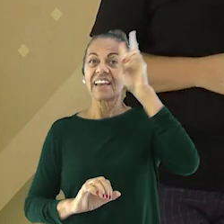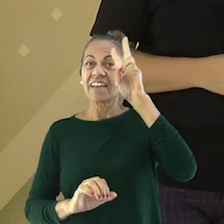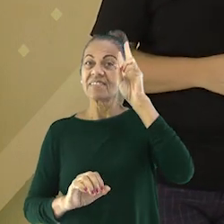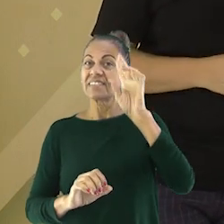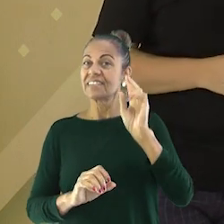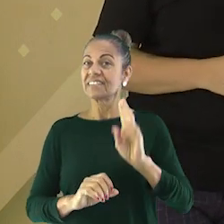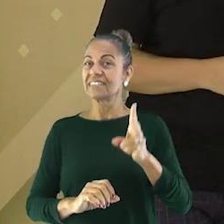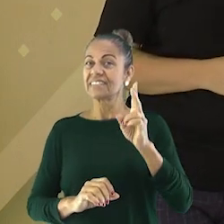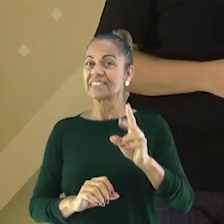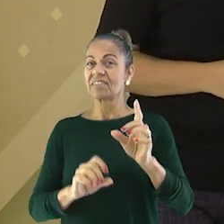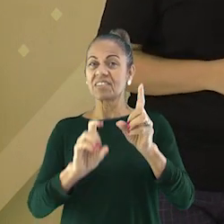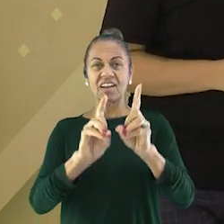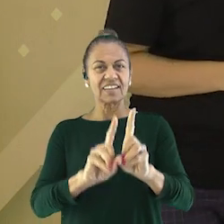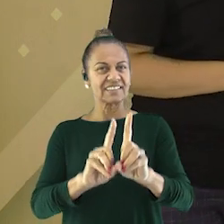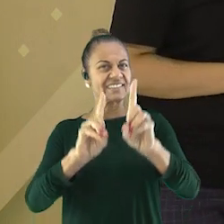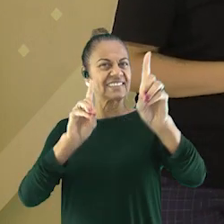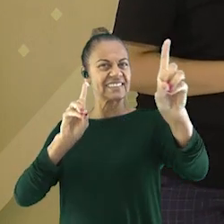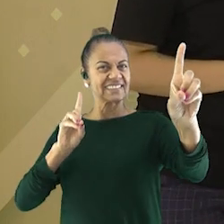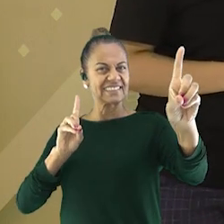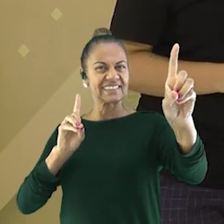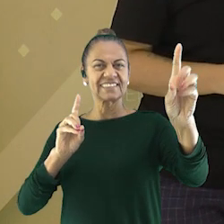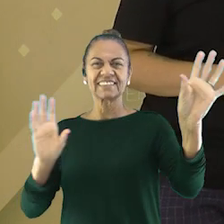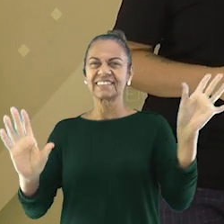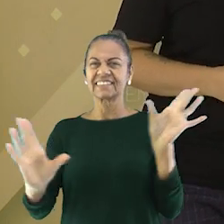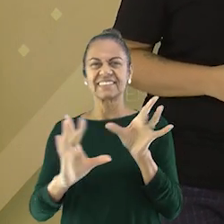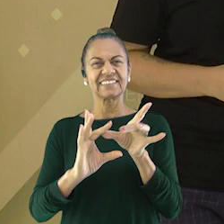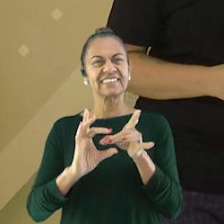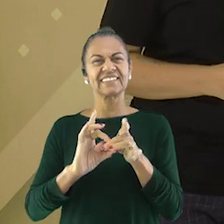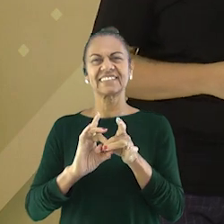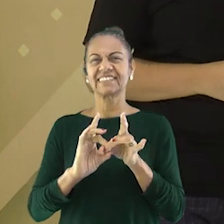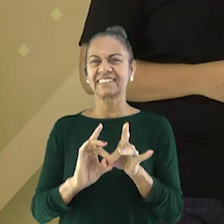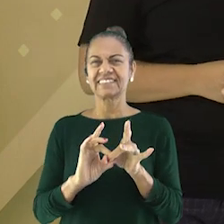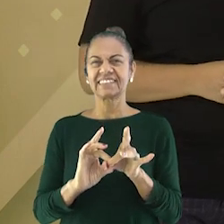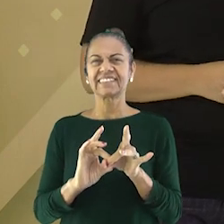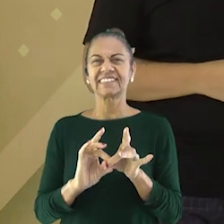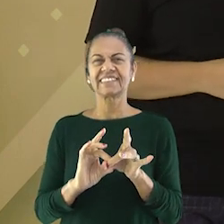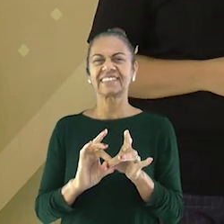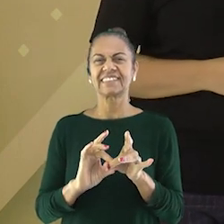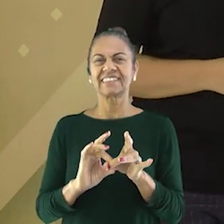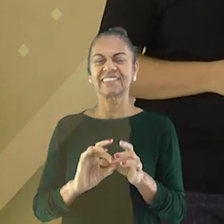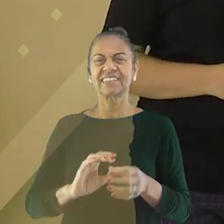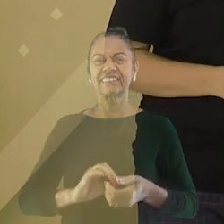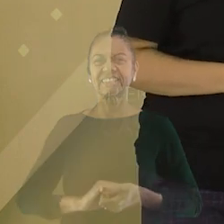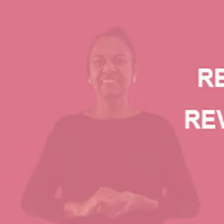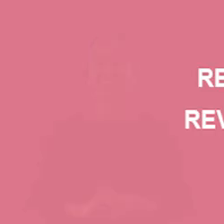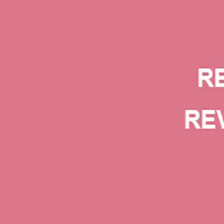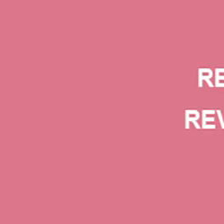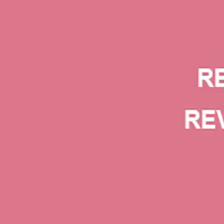Lembrem-se sempre, mesmo distantes, estamos juntos.